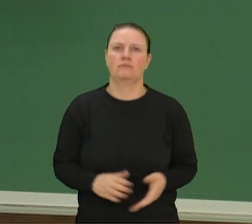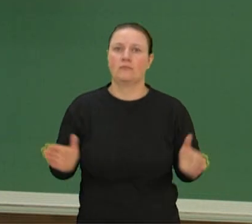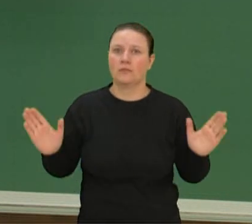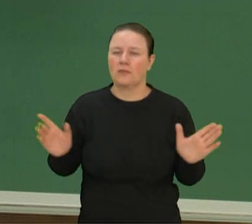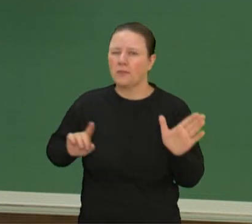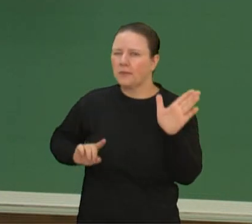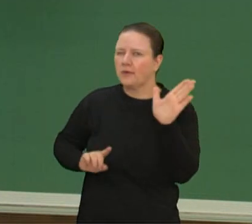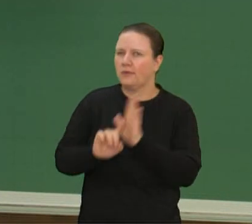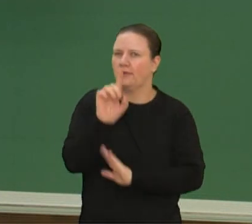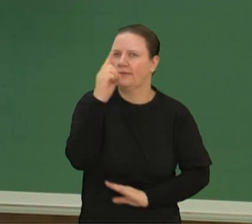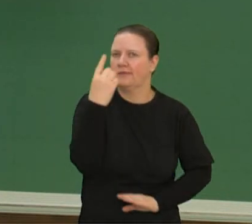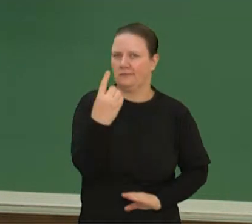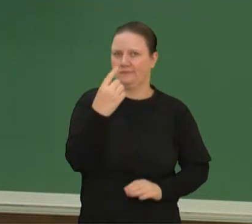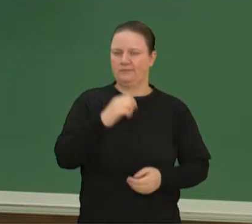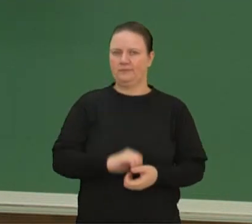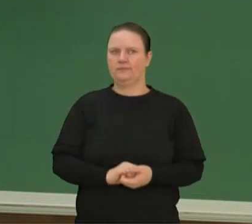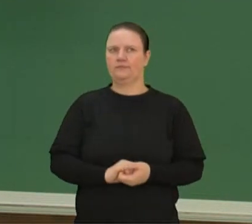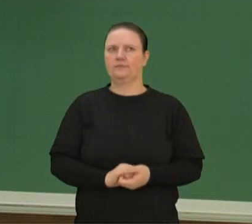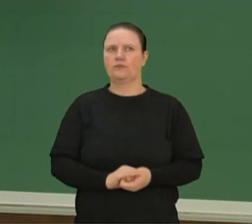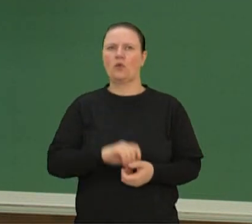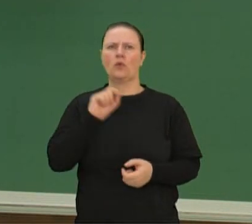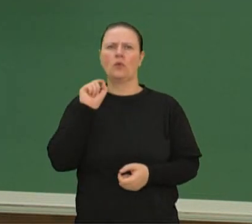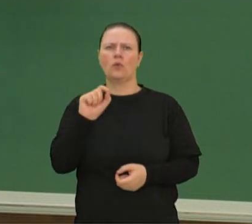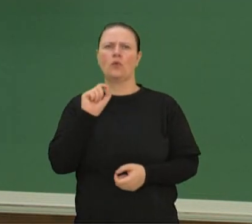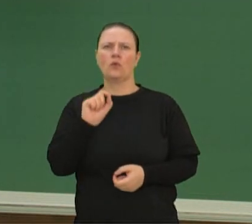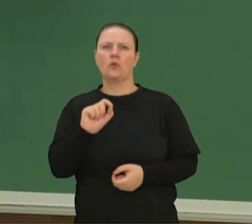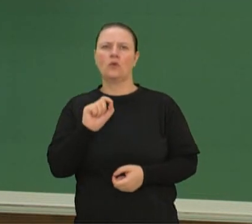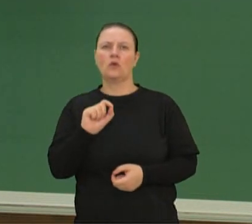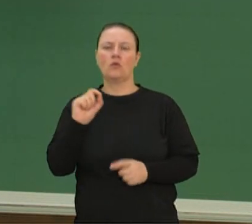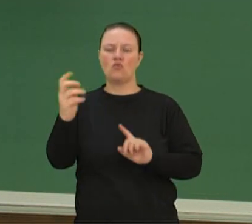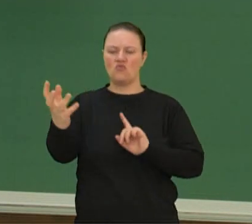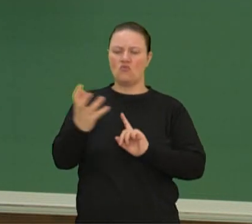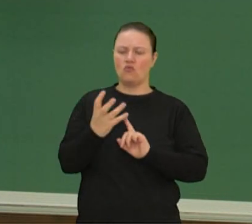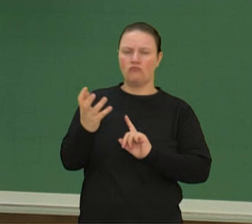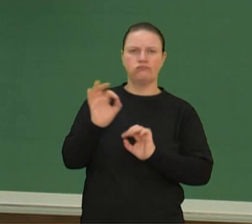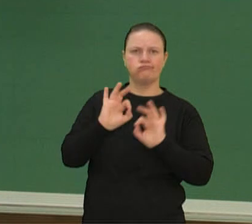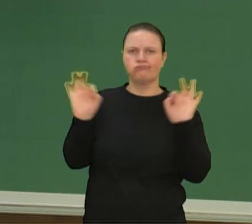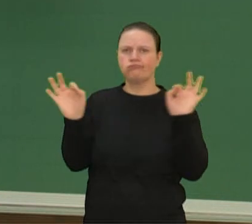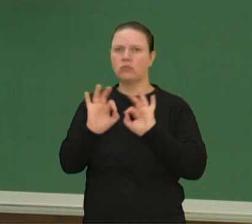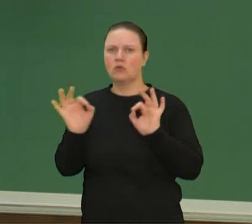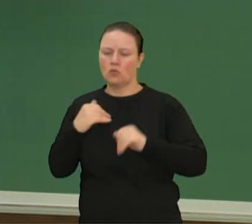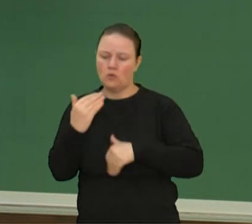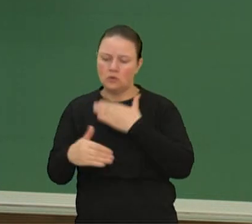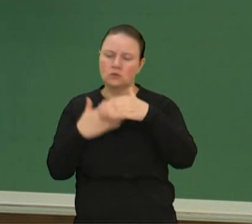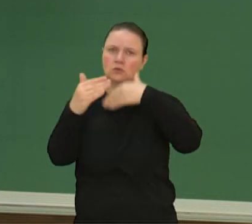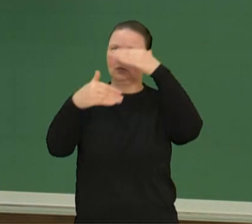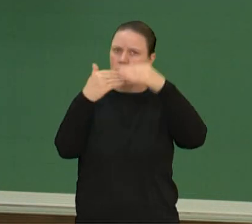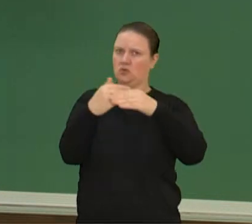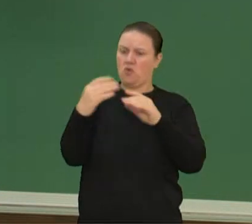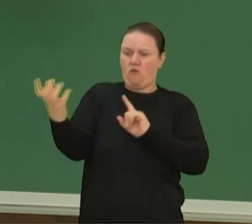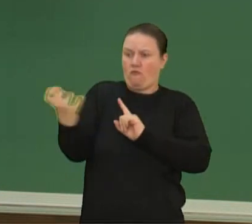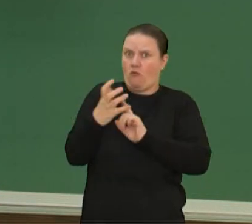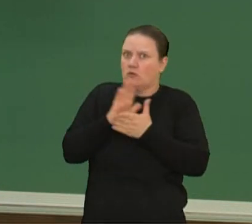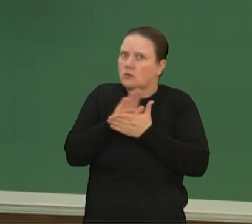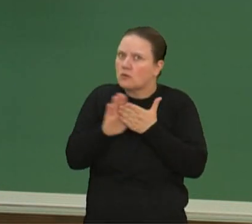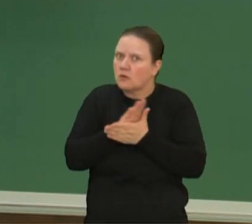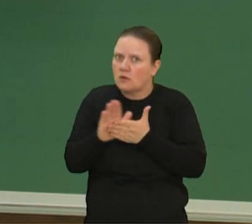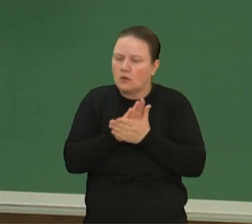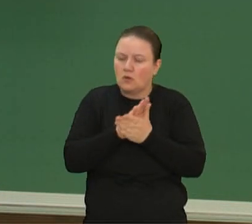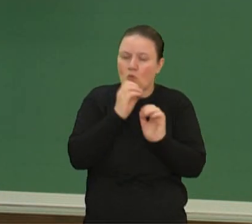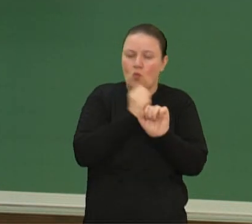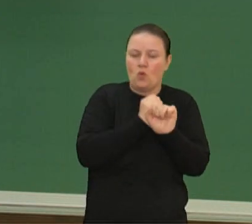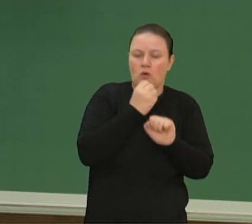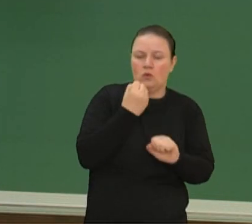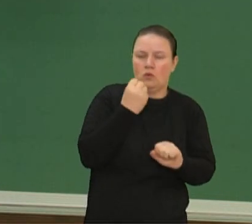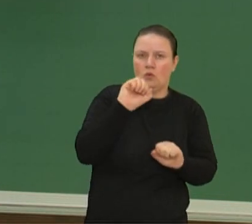Quiz 1. O fator que não influenciou o desenvolvimento das academias nos anos de 1980, no